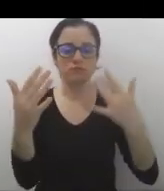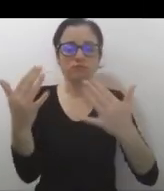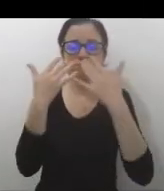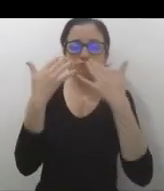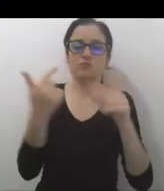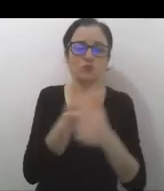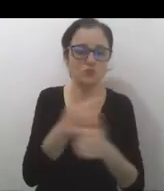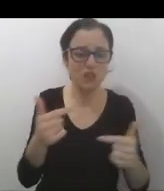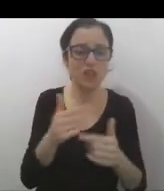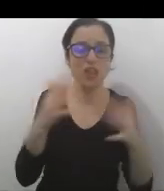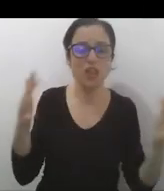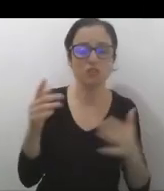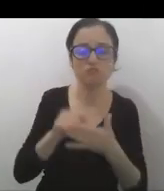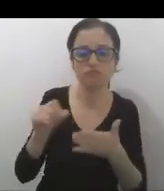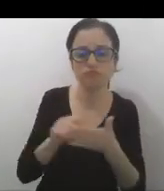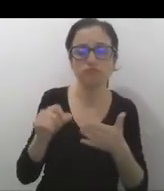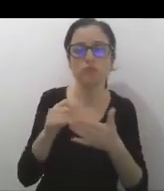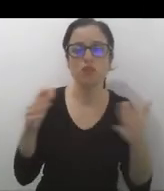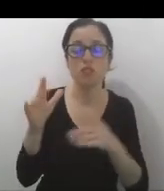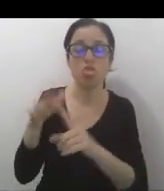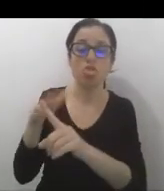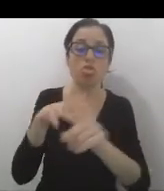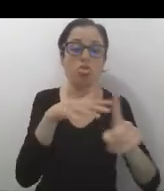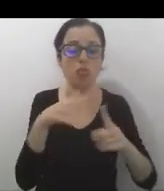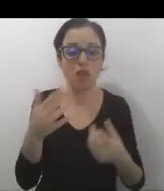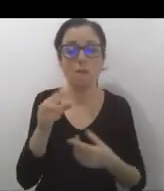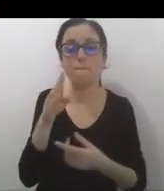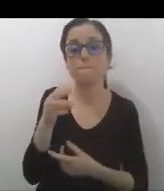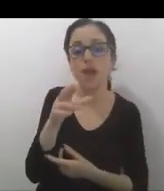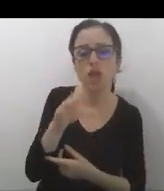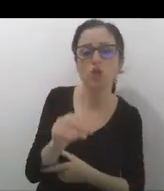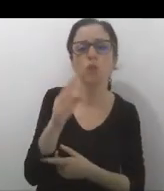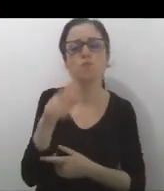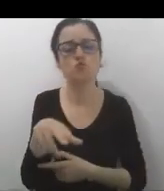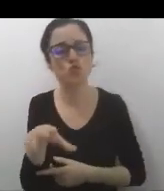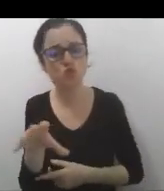quê, aí eu vou lá olhar os livros, os trabalhos deles, fico lá babando, mas na